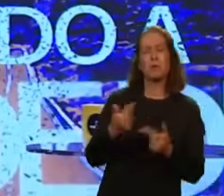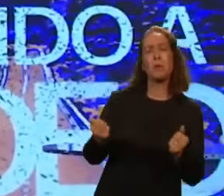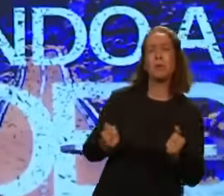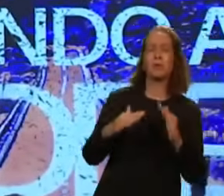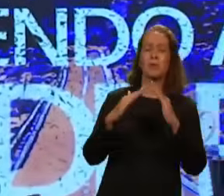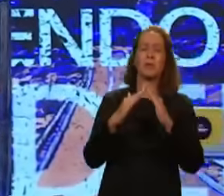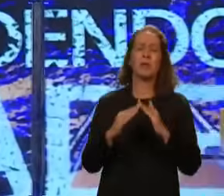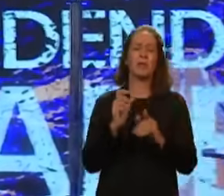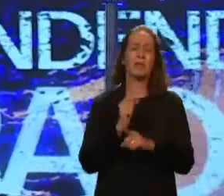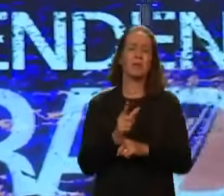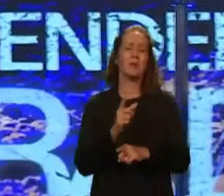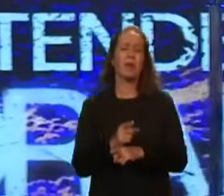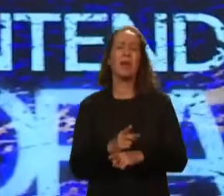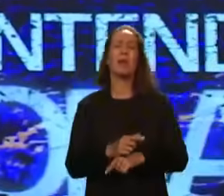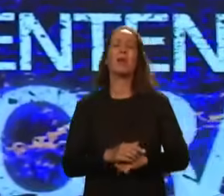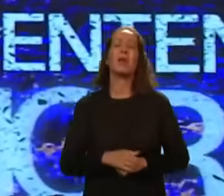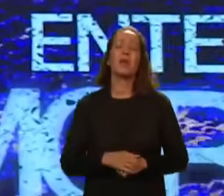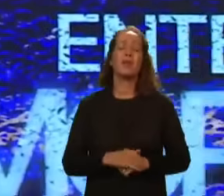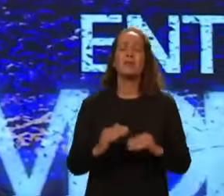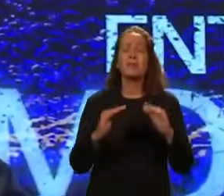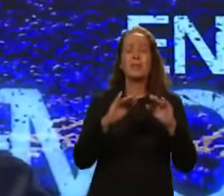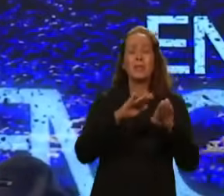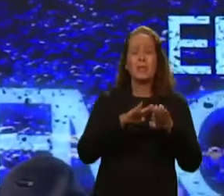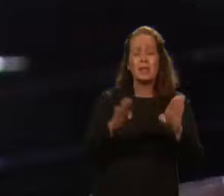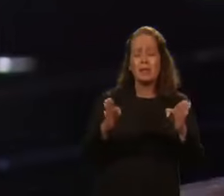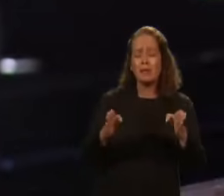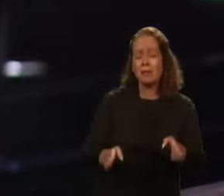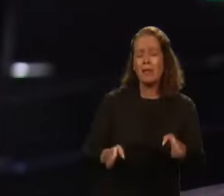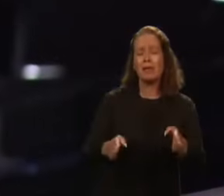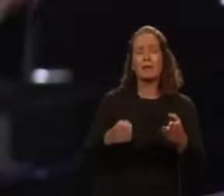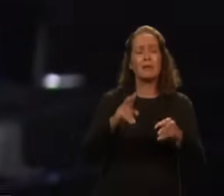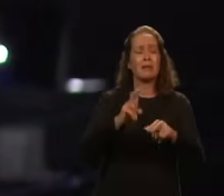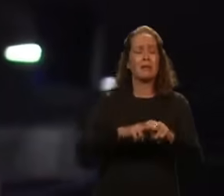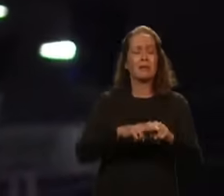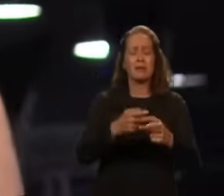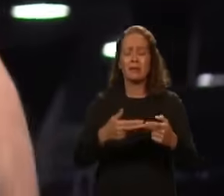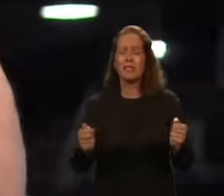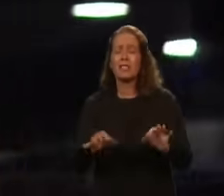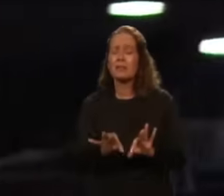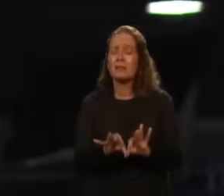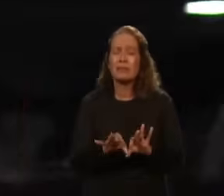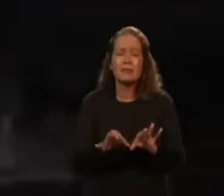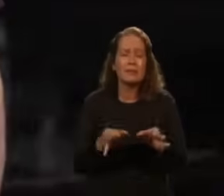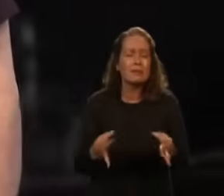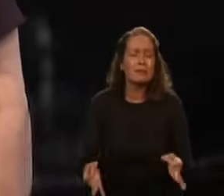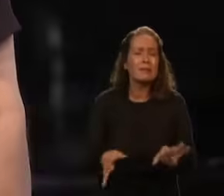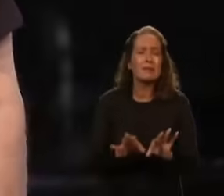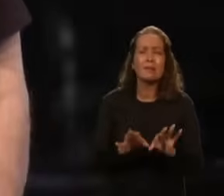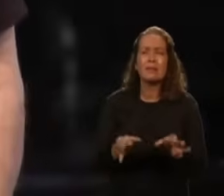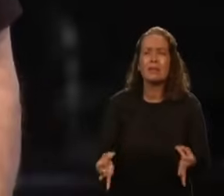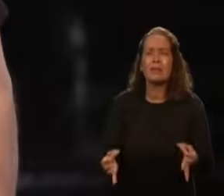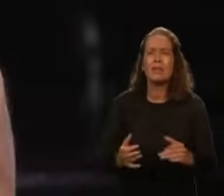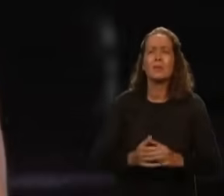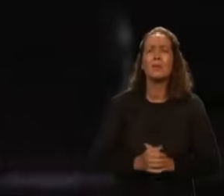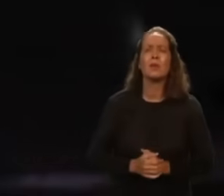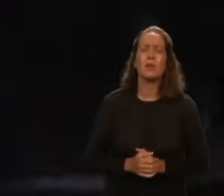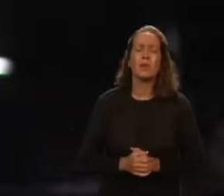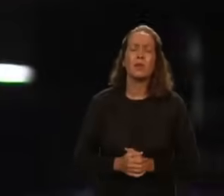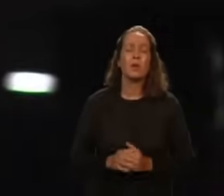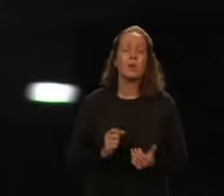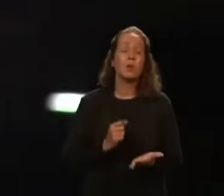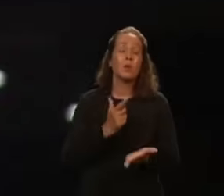aluguel, os móveis mais simples do mundo. E a gente comprou lá um Escort verde,